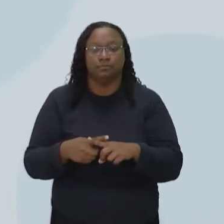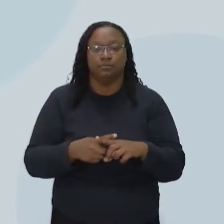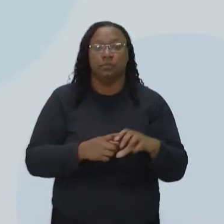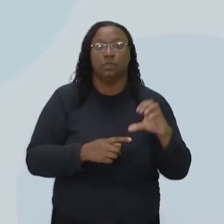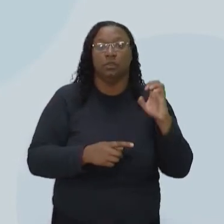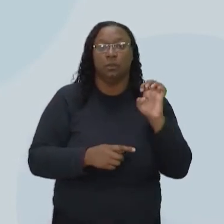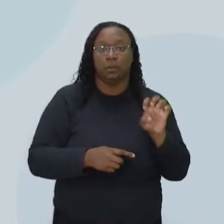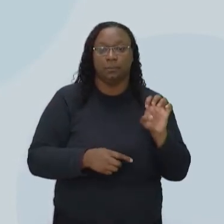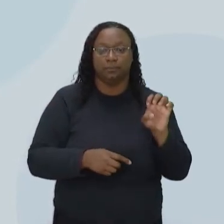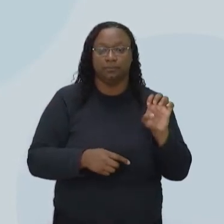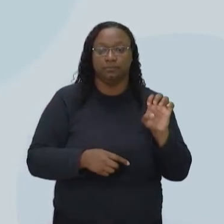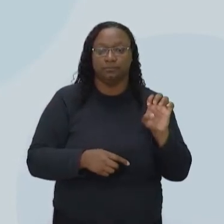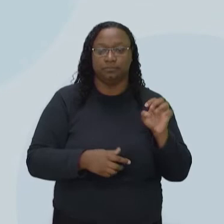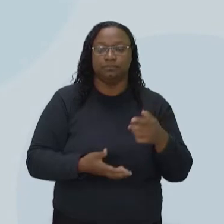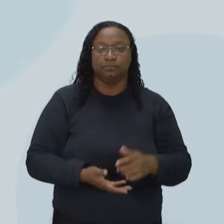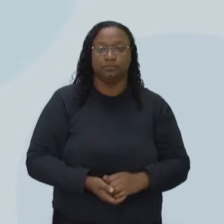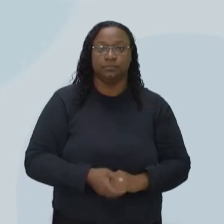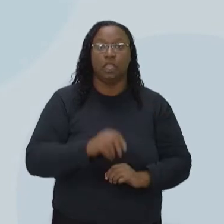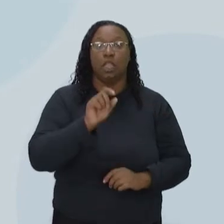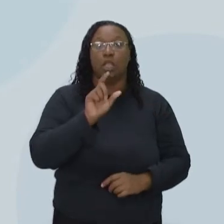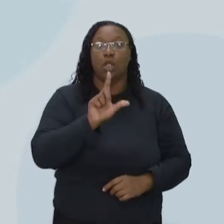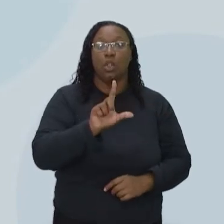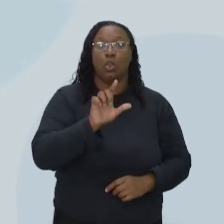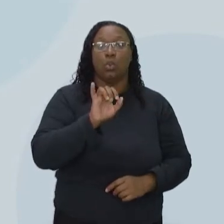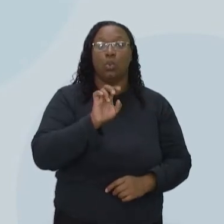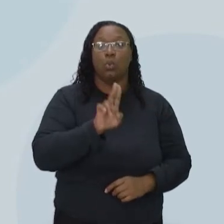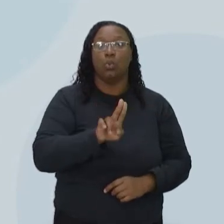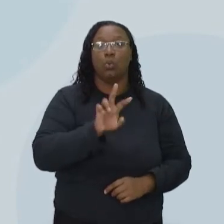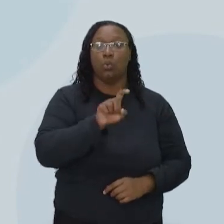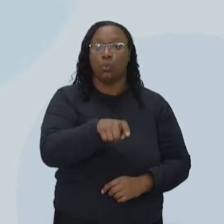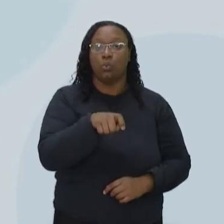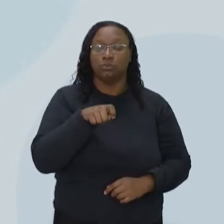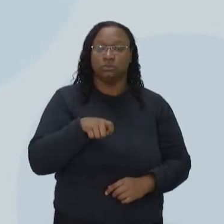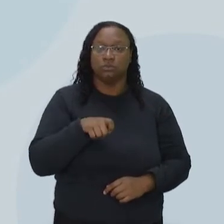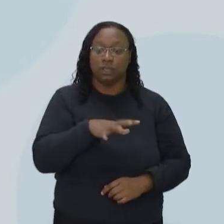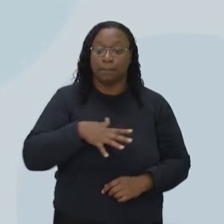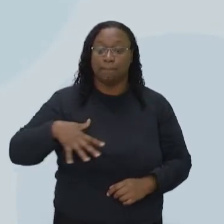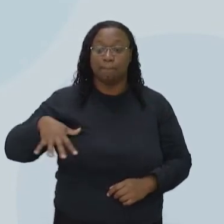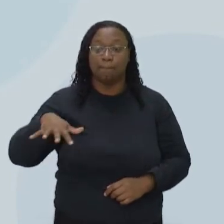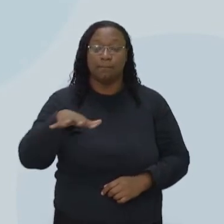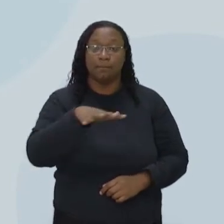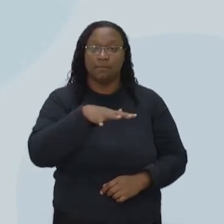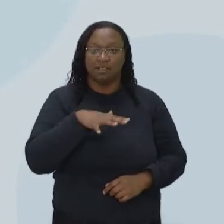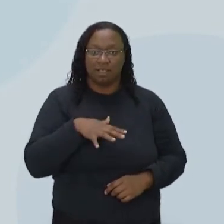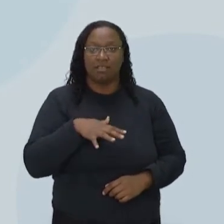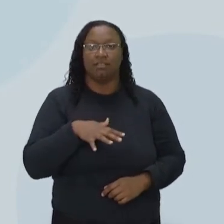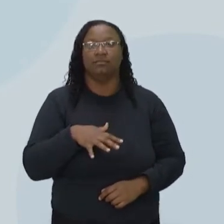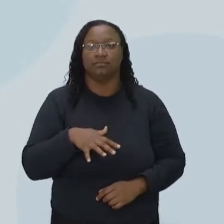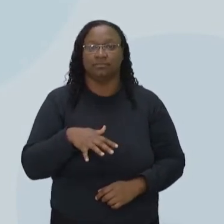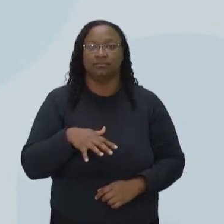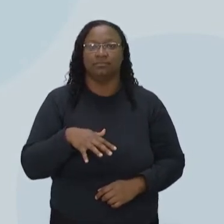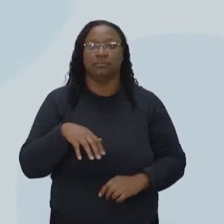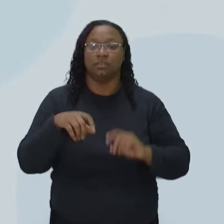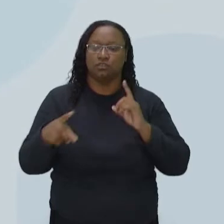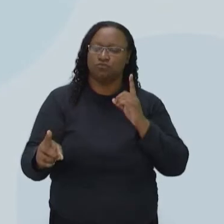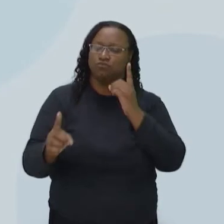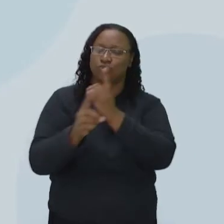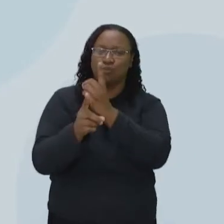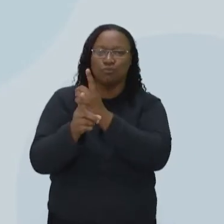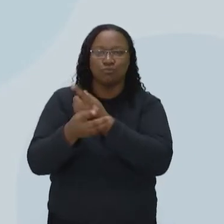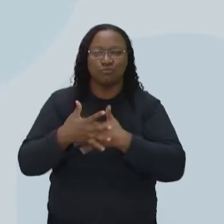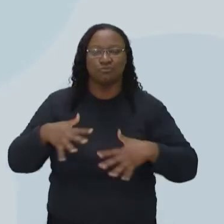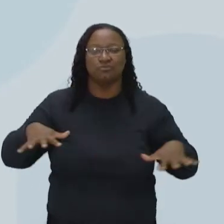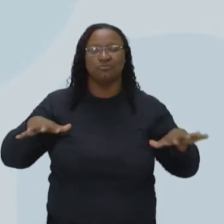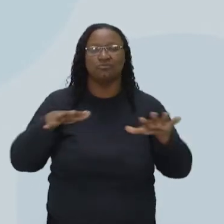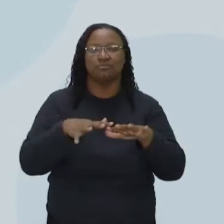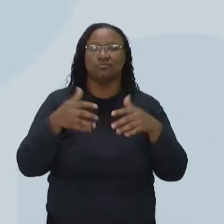em lux, né, pela área. E eu encontro então o fluxo luminoso. Aí eu tenho dois